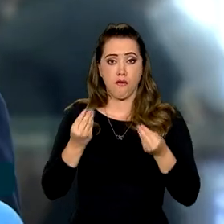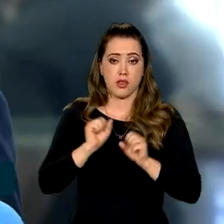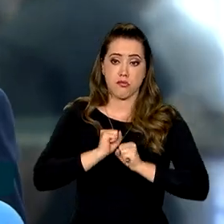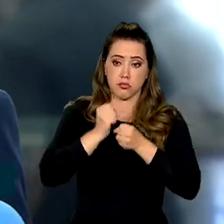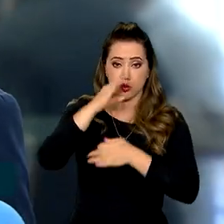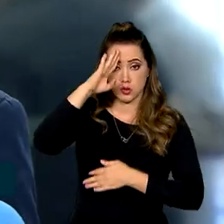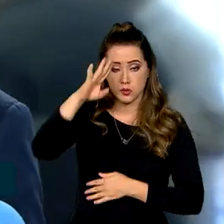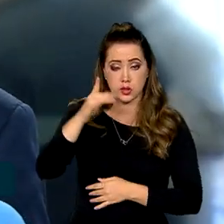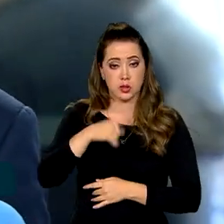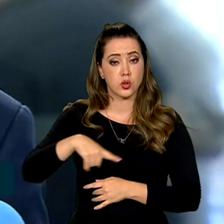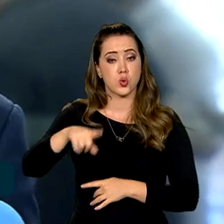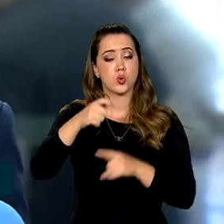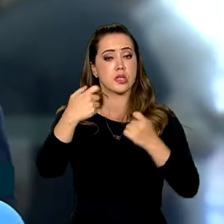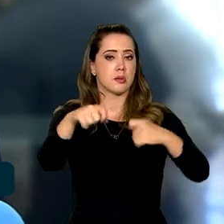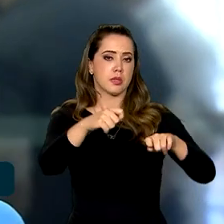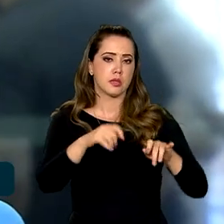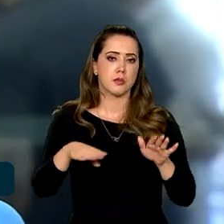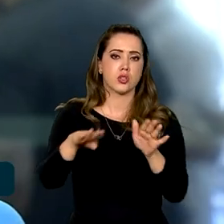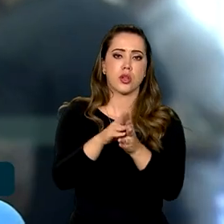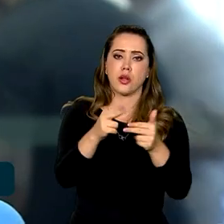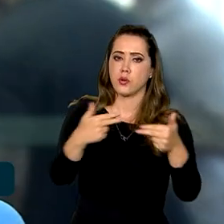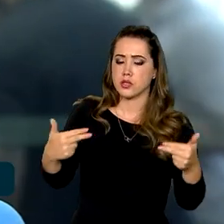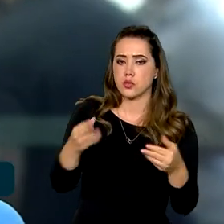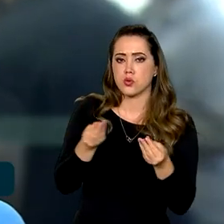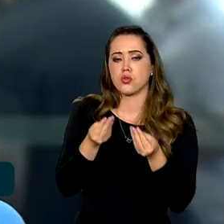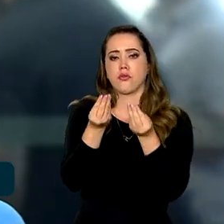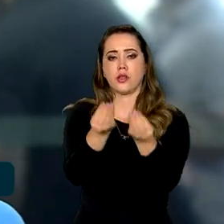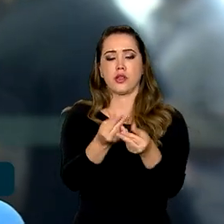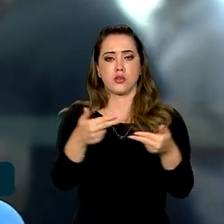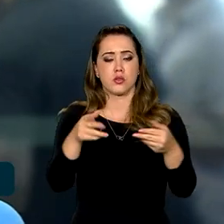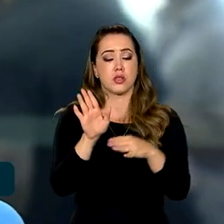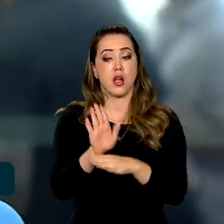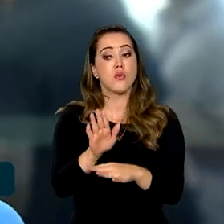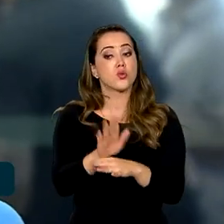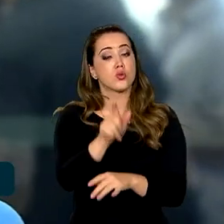necessário para chegar com esses produtos e assistência